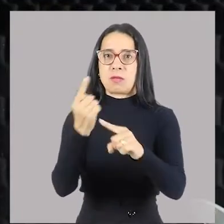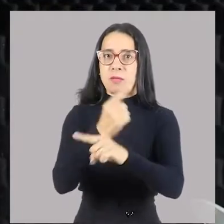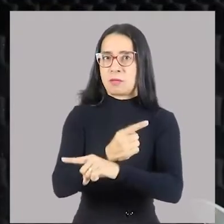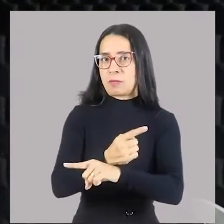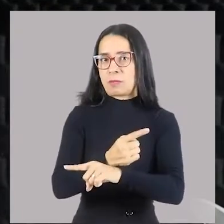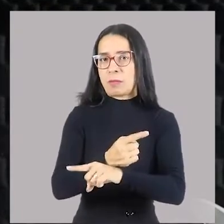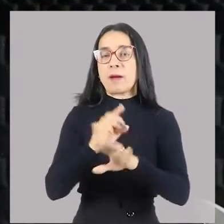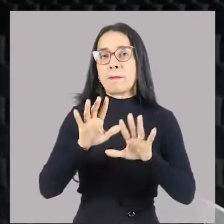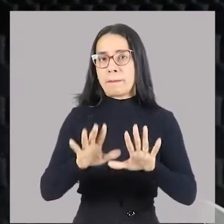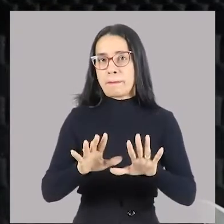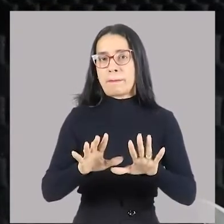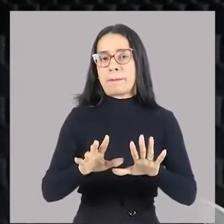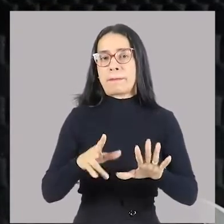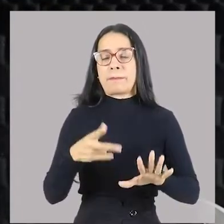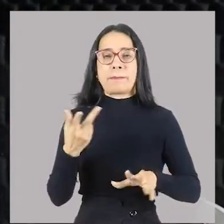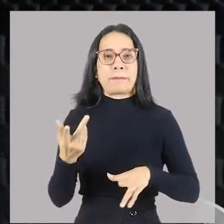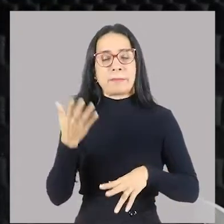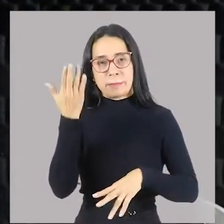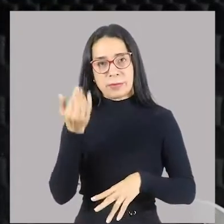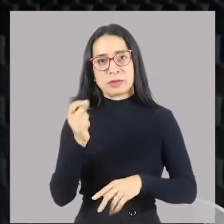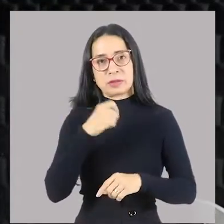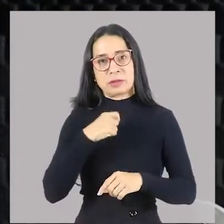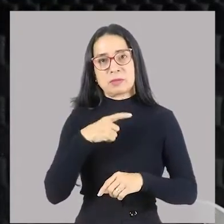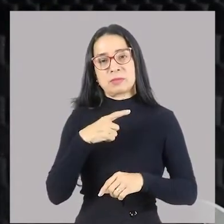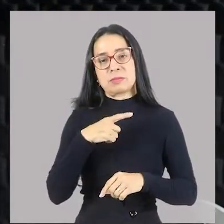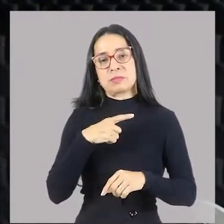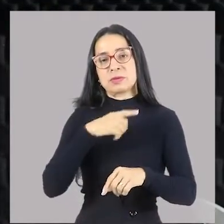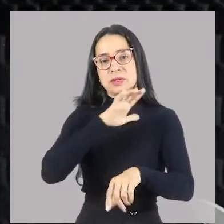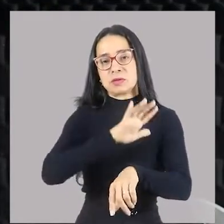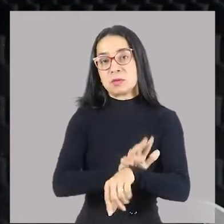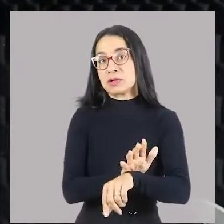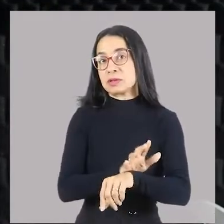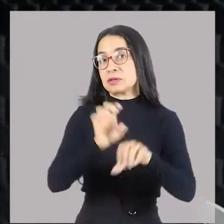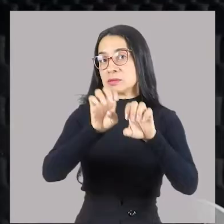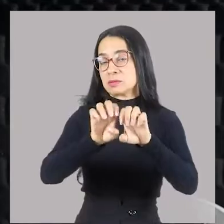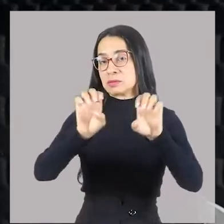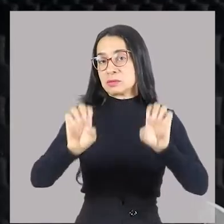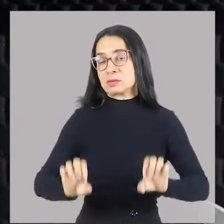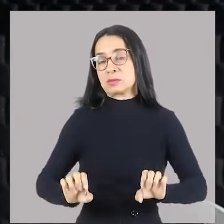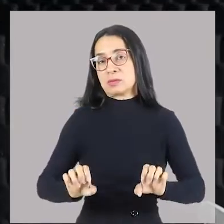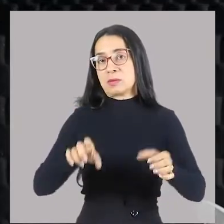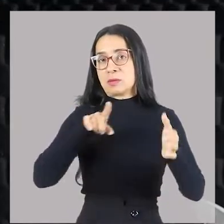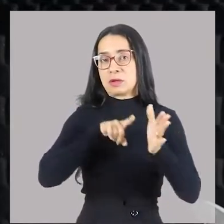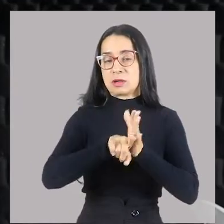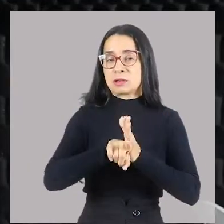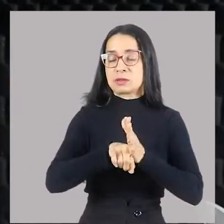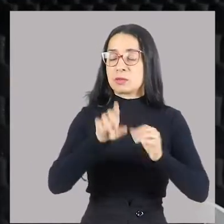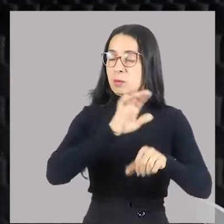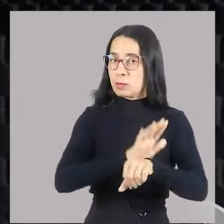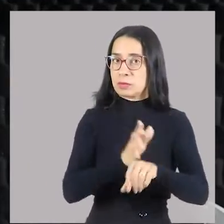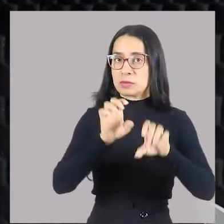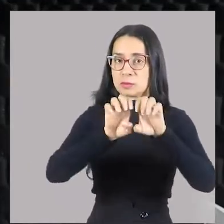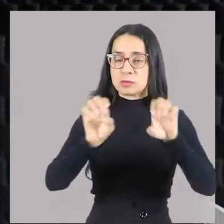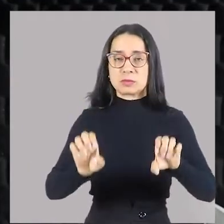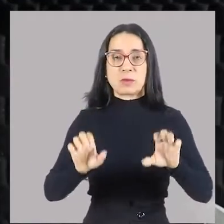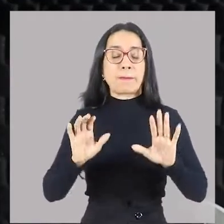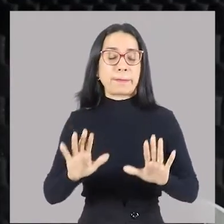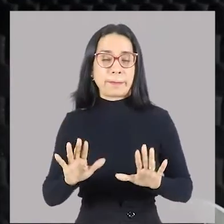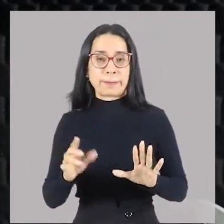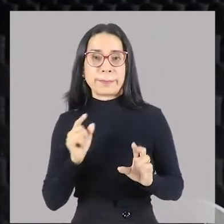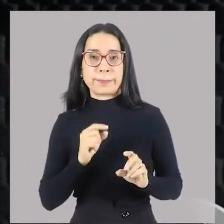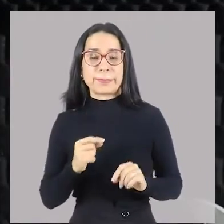Mas a gente sabe que existe um racismo estrutural, não é verdade? Existe essa questão do racismo estrutural. Porém,